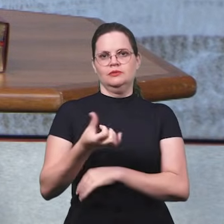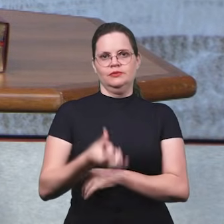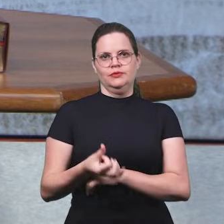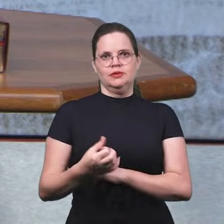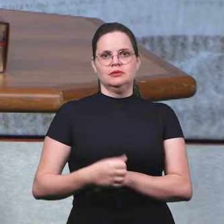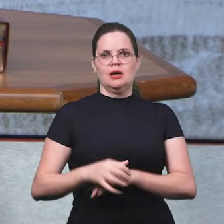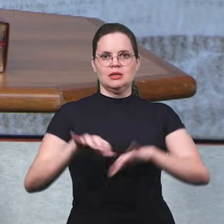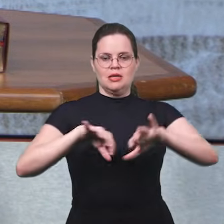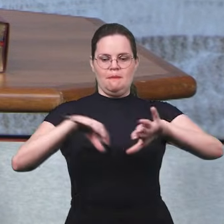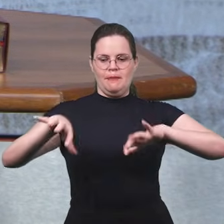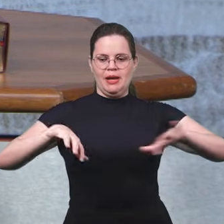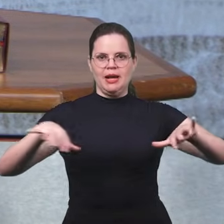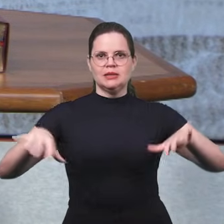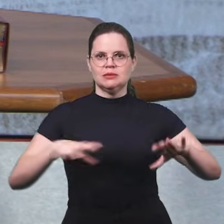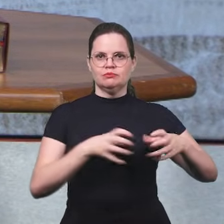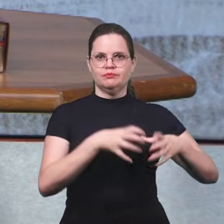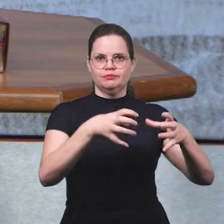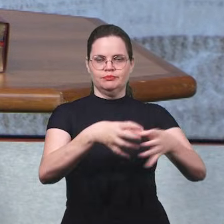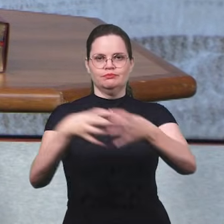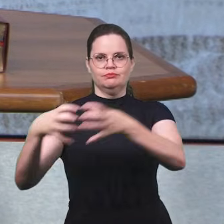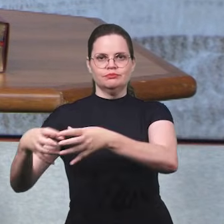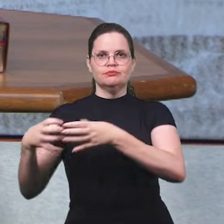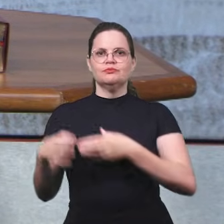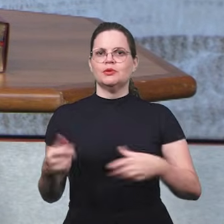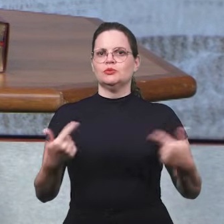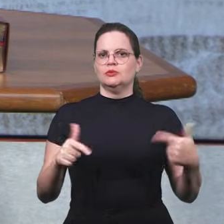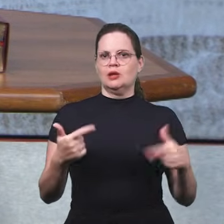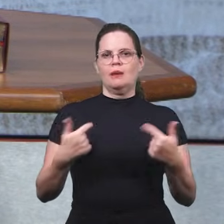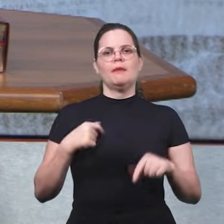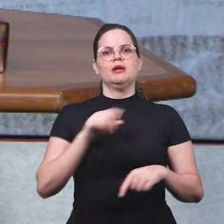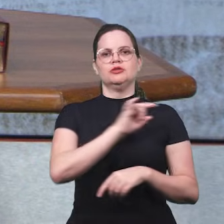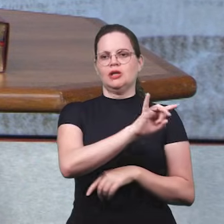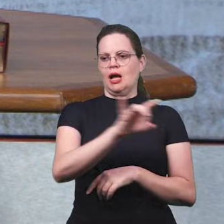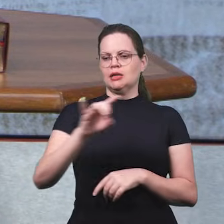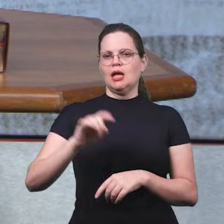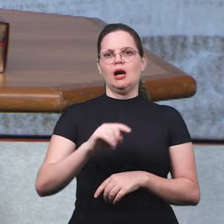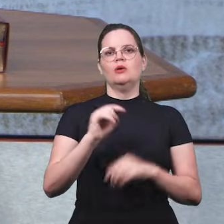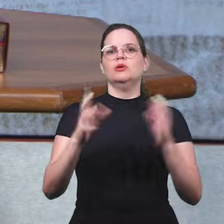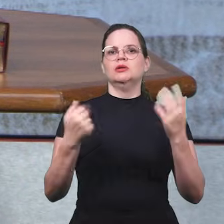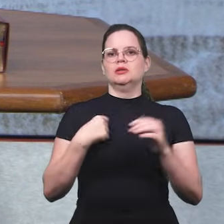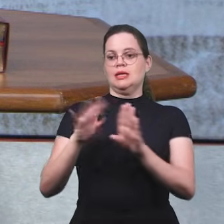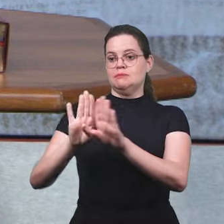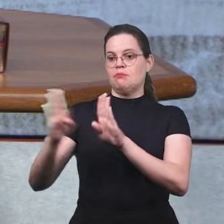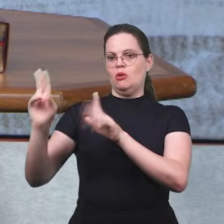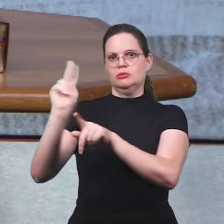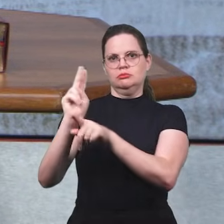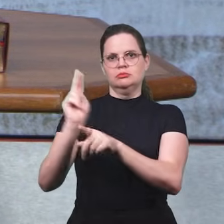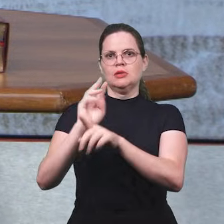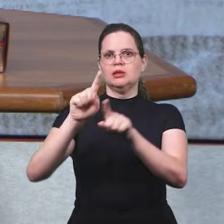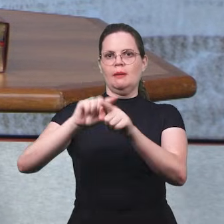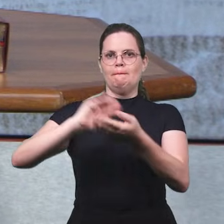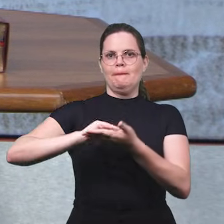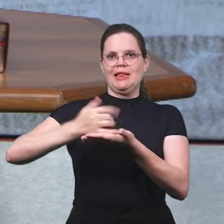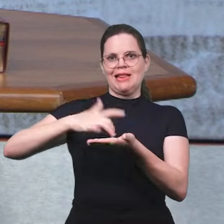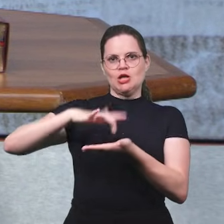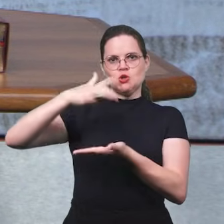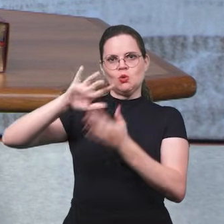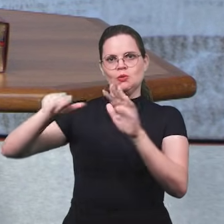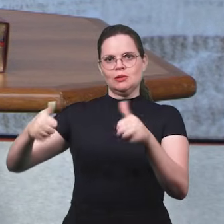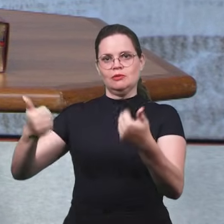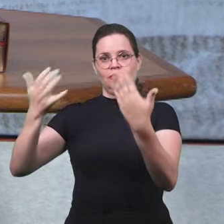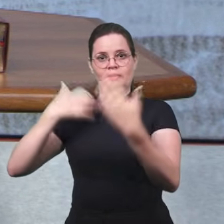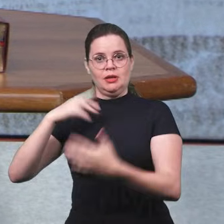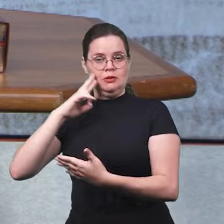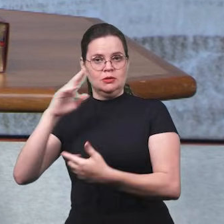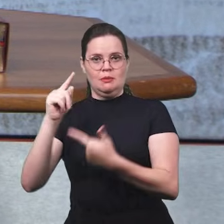essa divisão aqui do trabalho, da guarda, das portas, dos tesouros, daquilo que era da casa